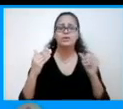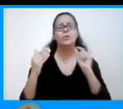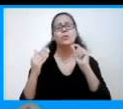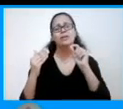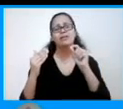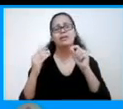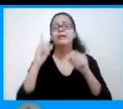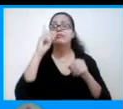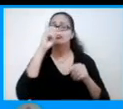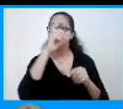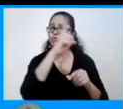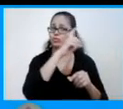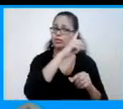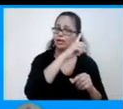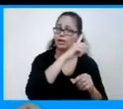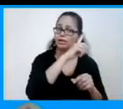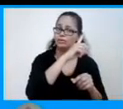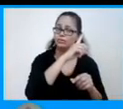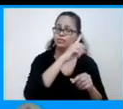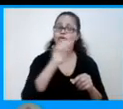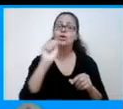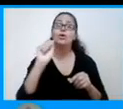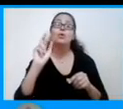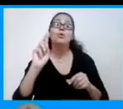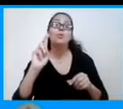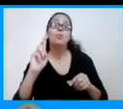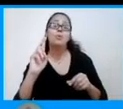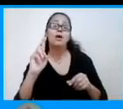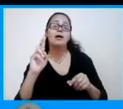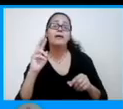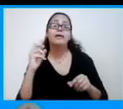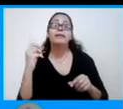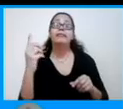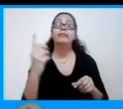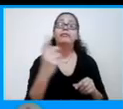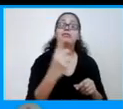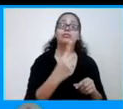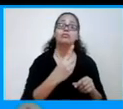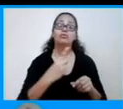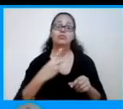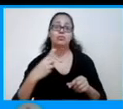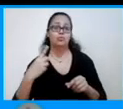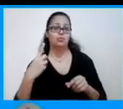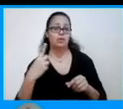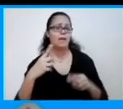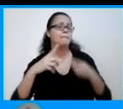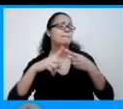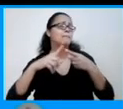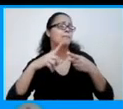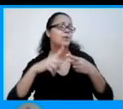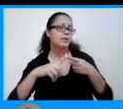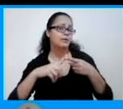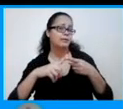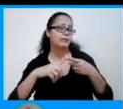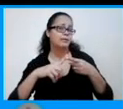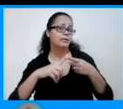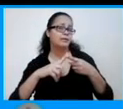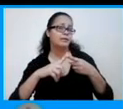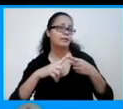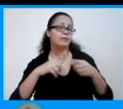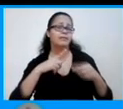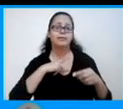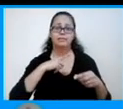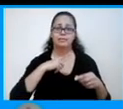calor dificultam a circulação do ar. De que forma que acontece? O que causa aí as ilhas de calor? A retirada